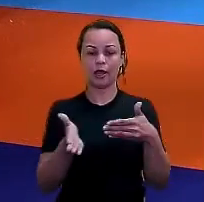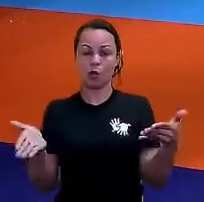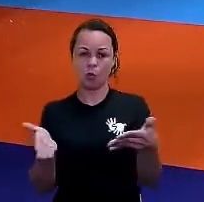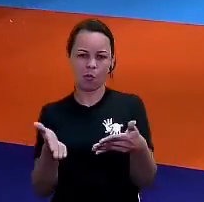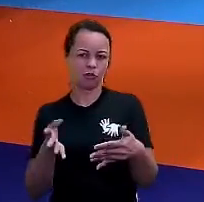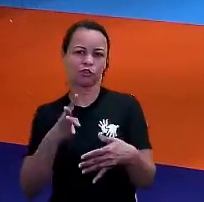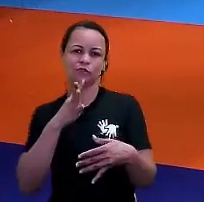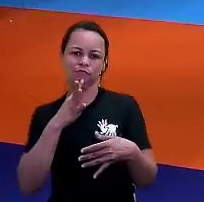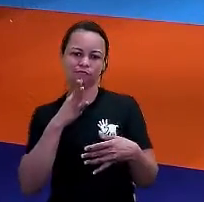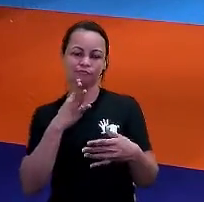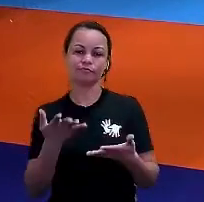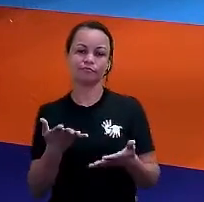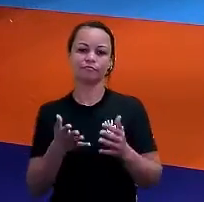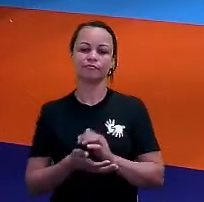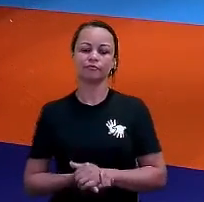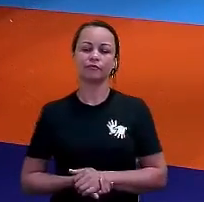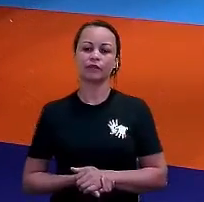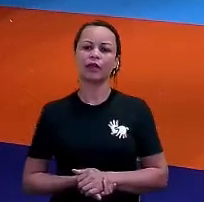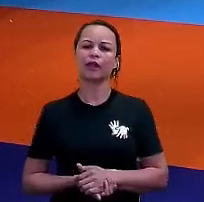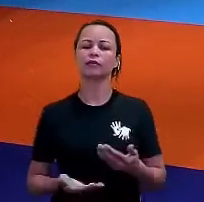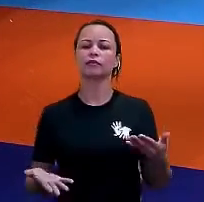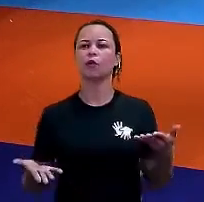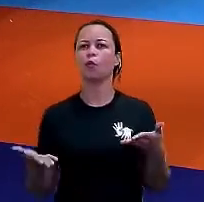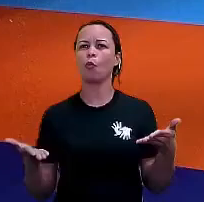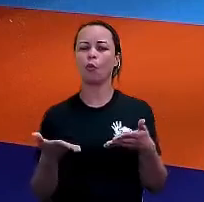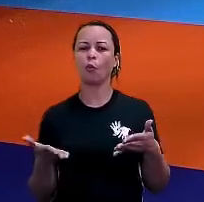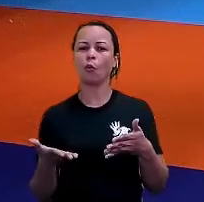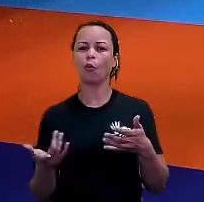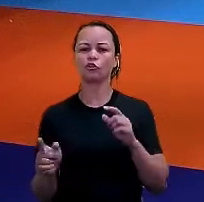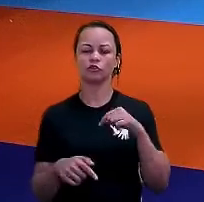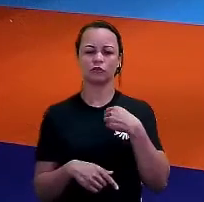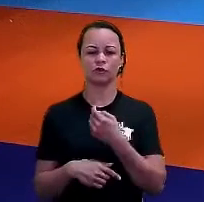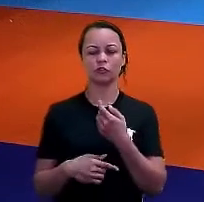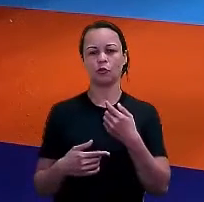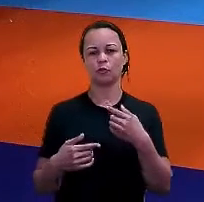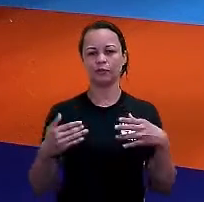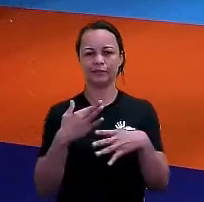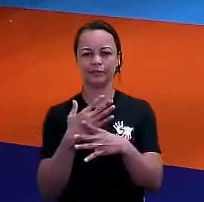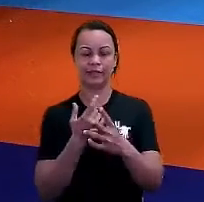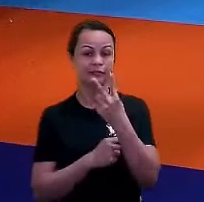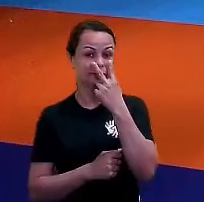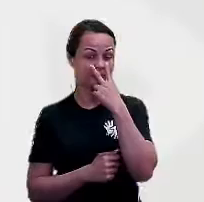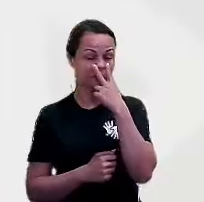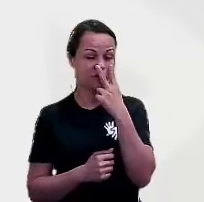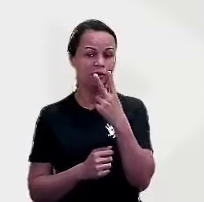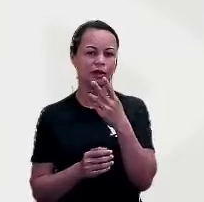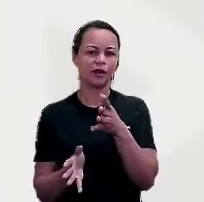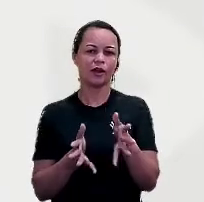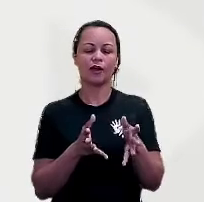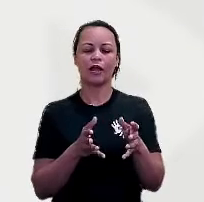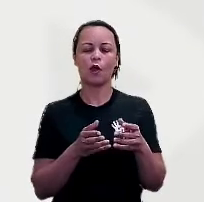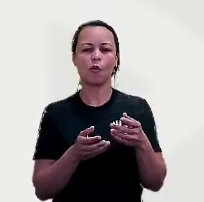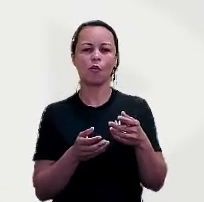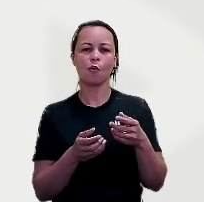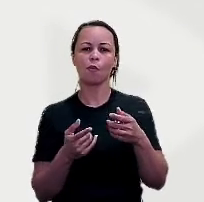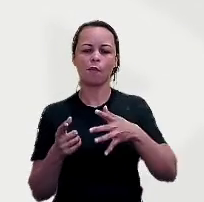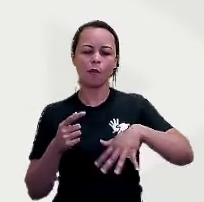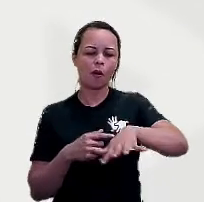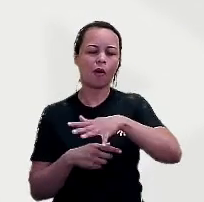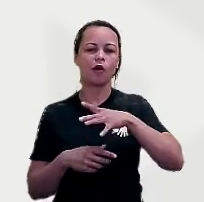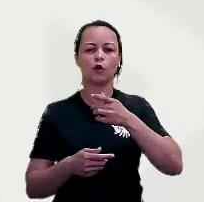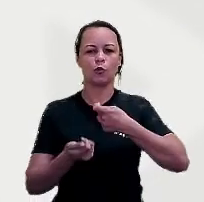conhece hoje. A gente hoje a cidade da Vitória de Santo Antão é um importante polo econômico,